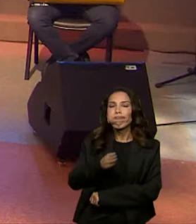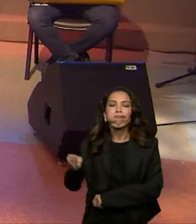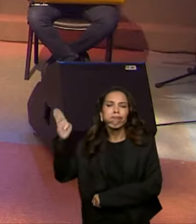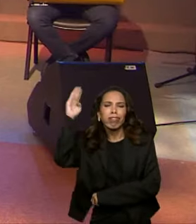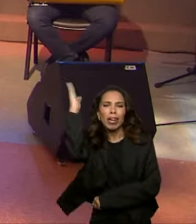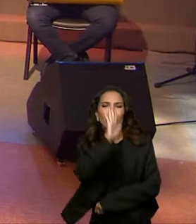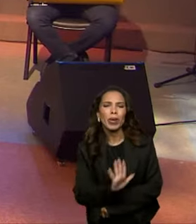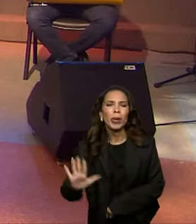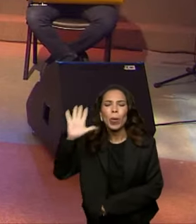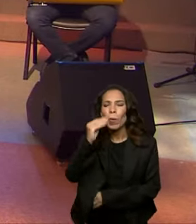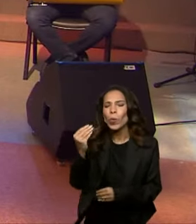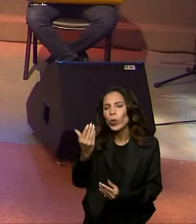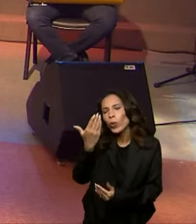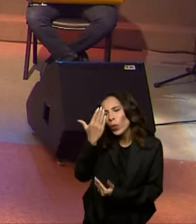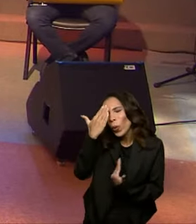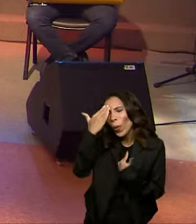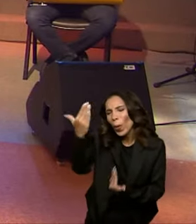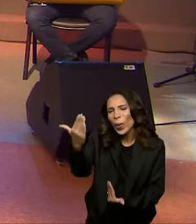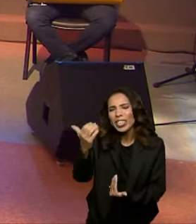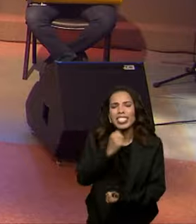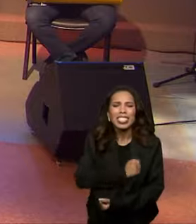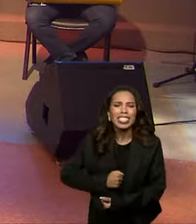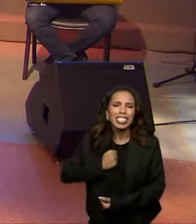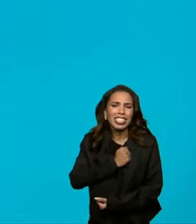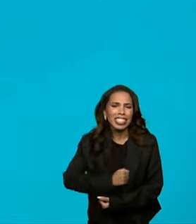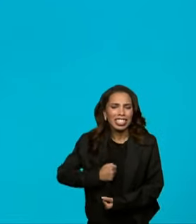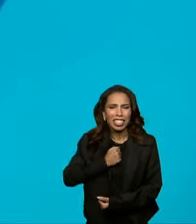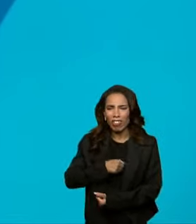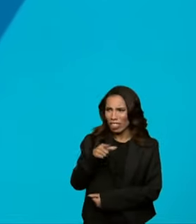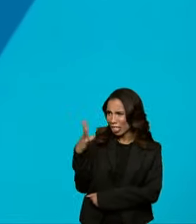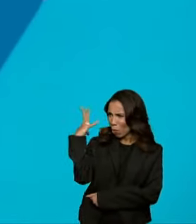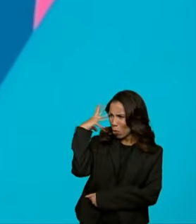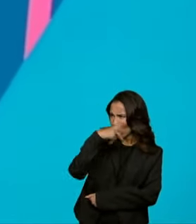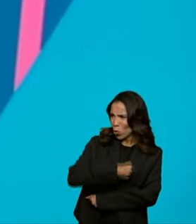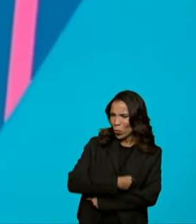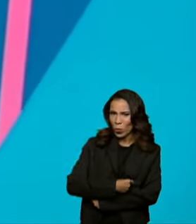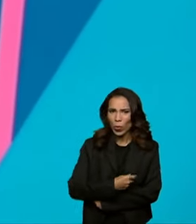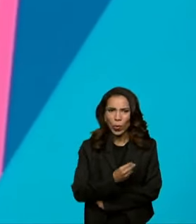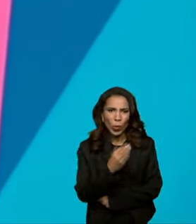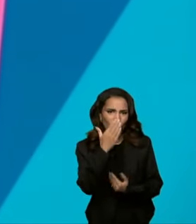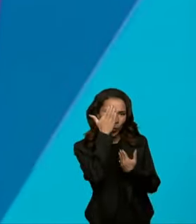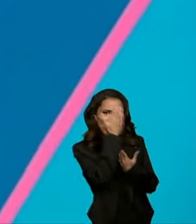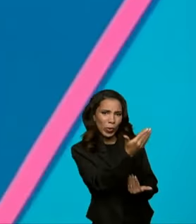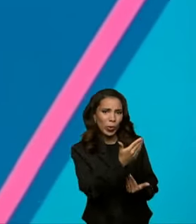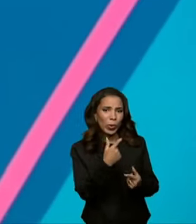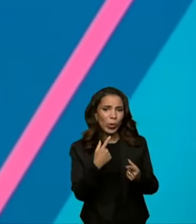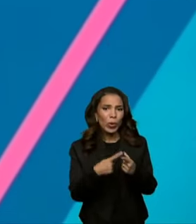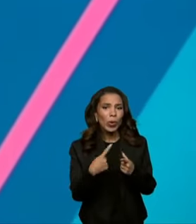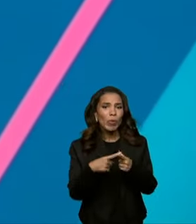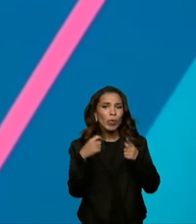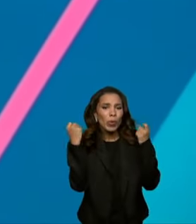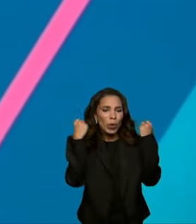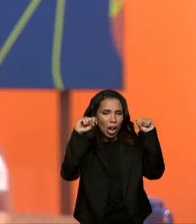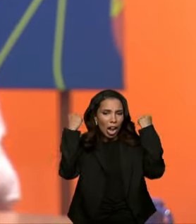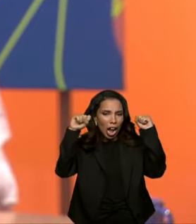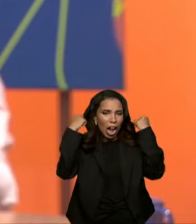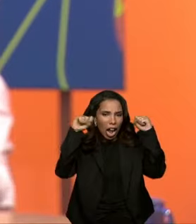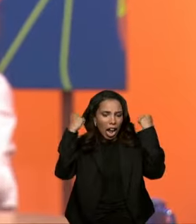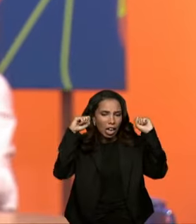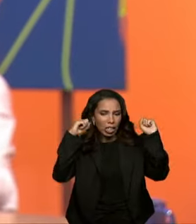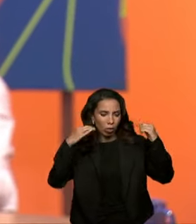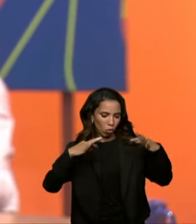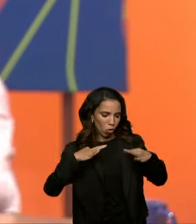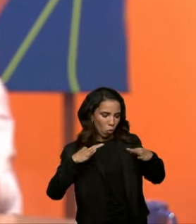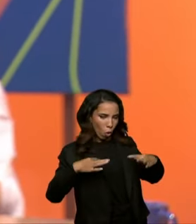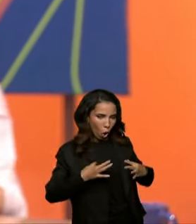querido. Muito obrigado, obrigado, Dudu. Minha comadre, saudade. Saudade de você. Tu tá muito bonito, hein? Muito obrigado, minha comadre. Aquela academiazinha diariamente, né? Aquela academia para manter, né? Aquele